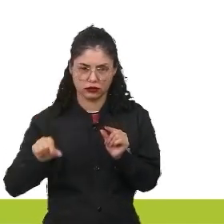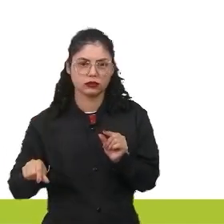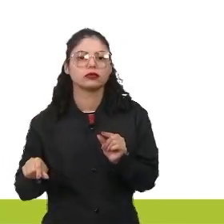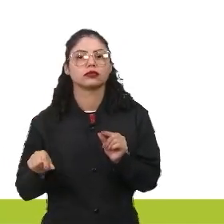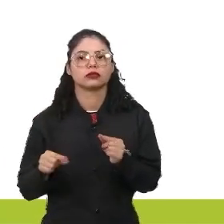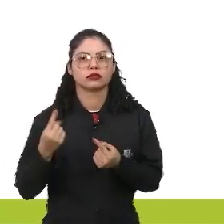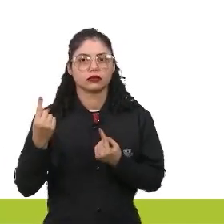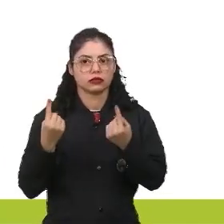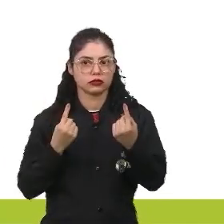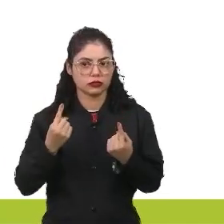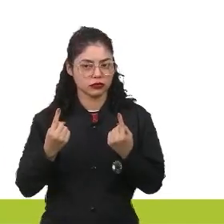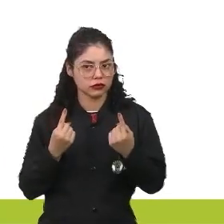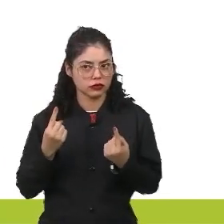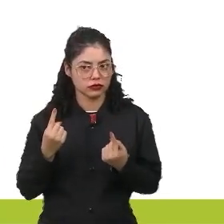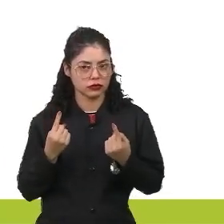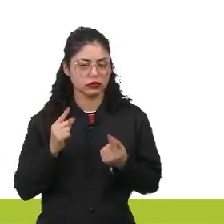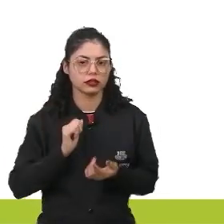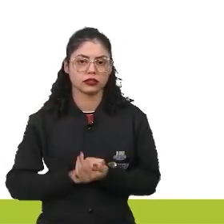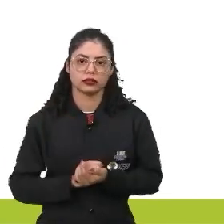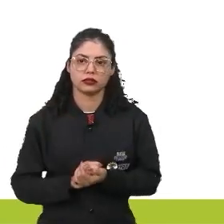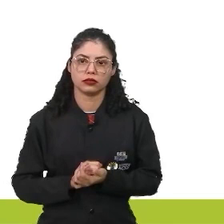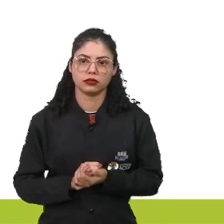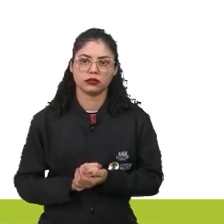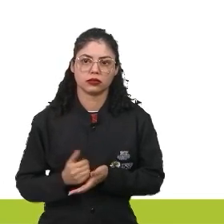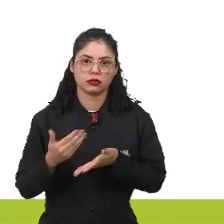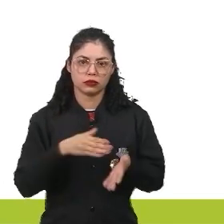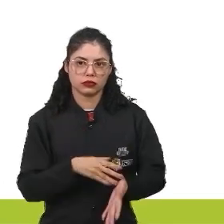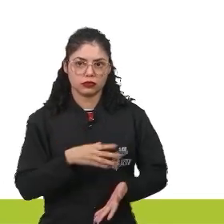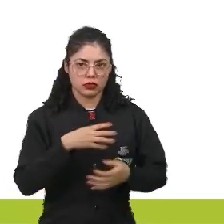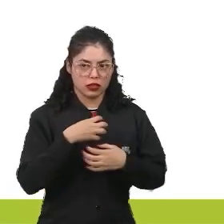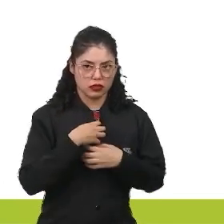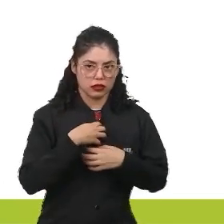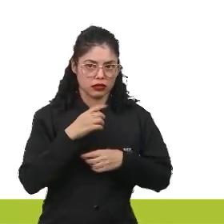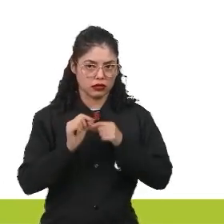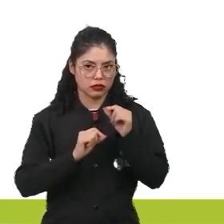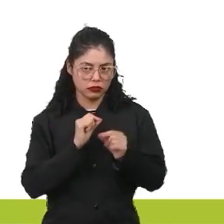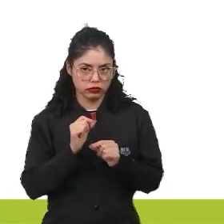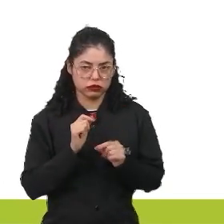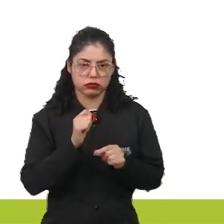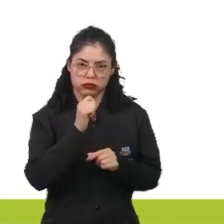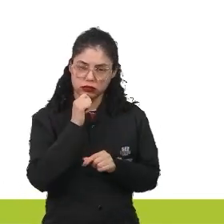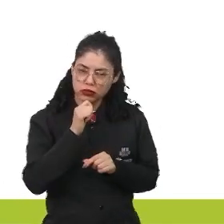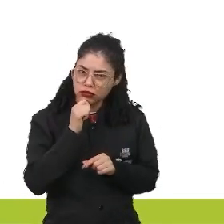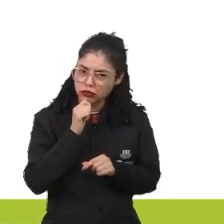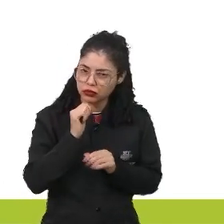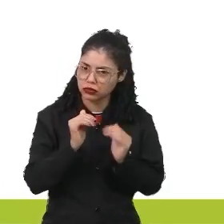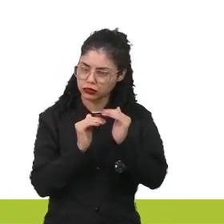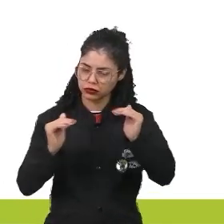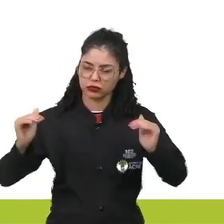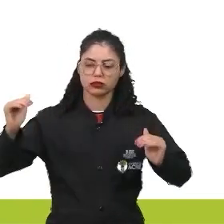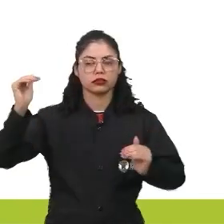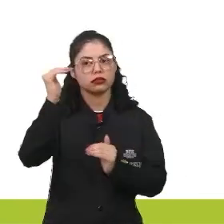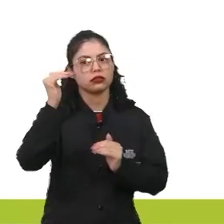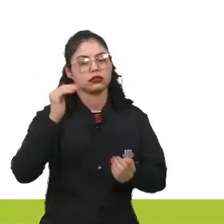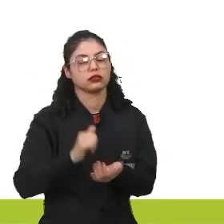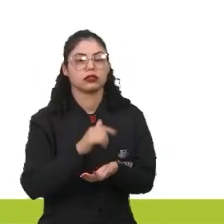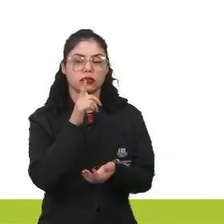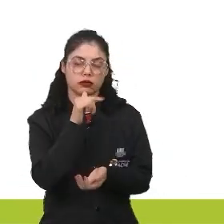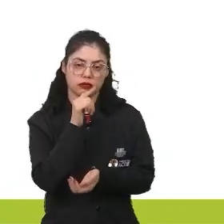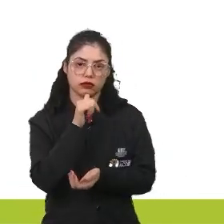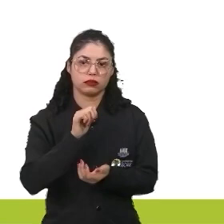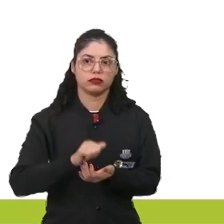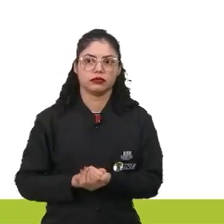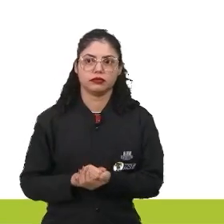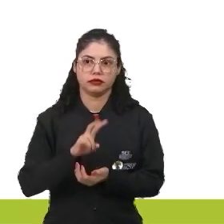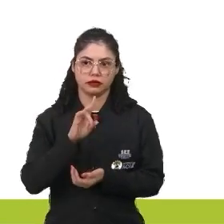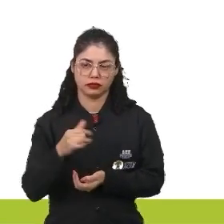dois recipientes, né? E vai chegar um momento que, dependendo da altura também, a água,